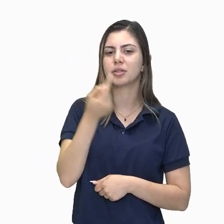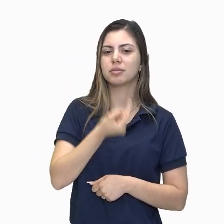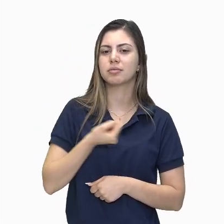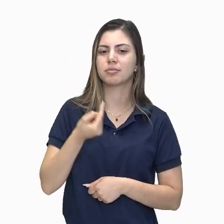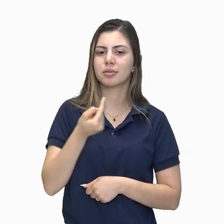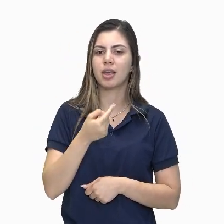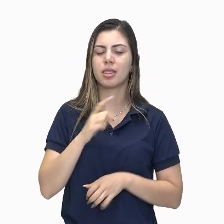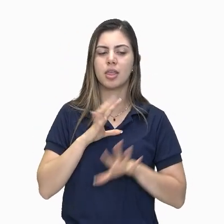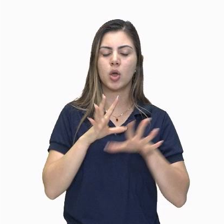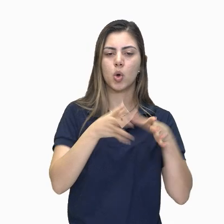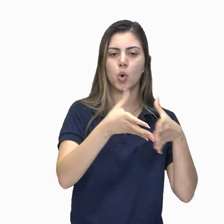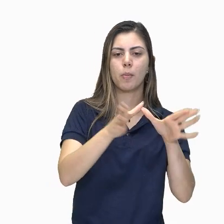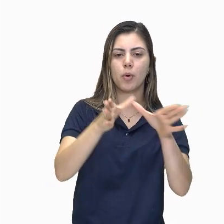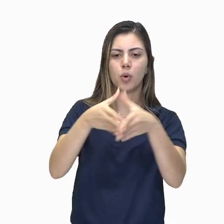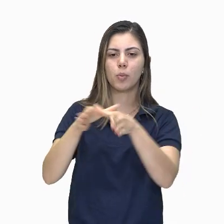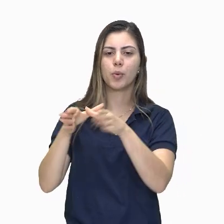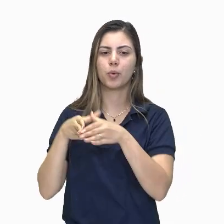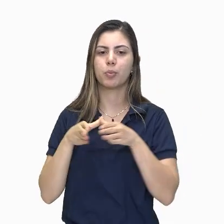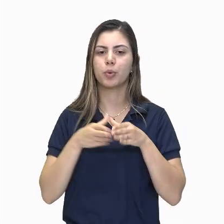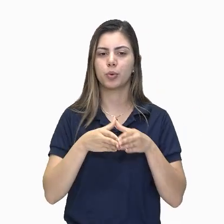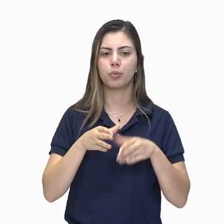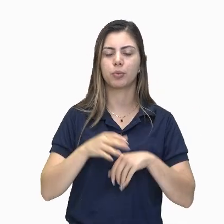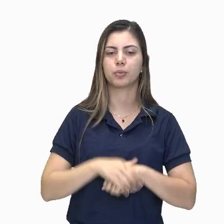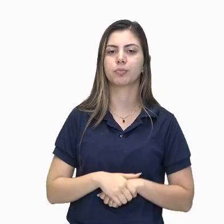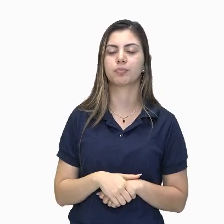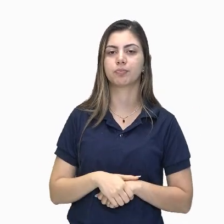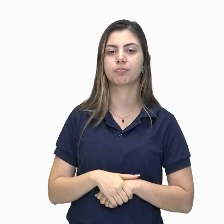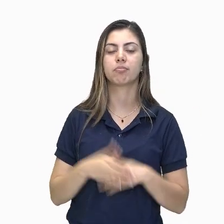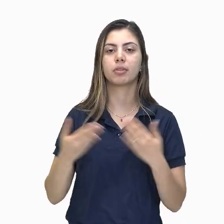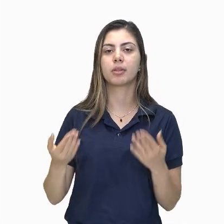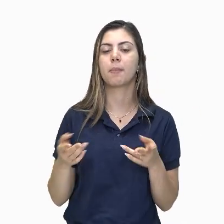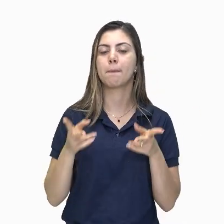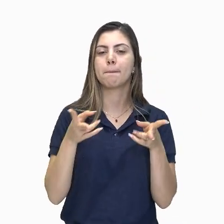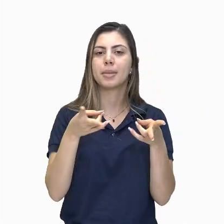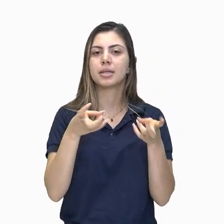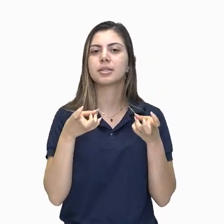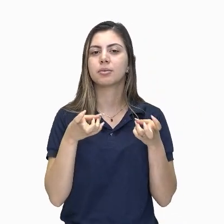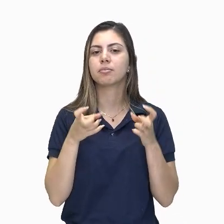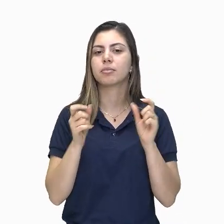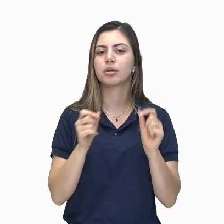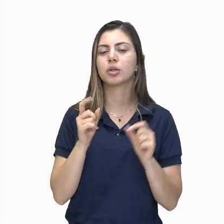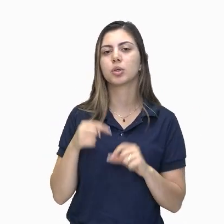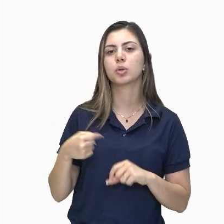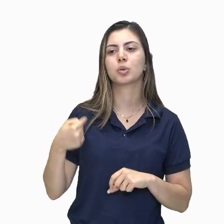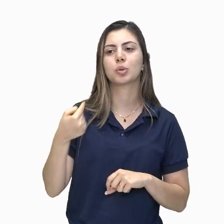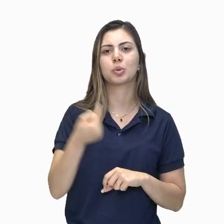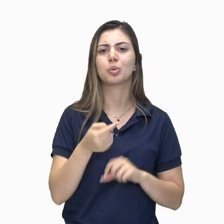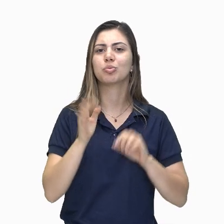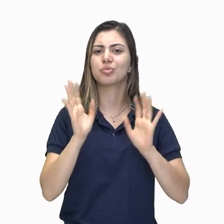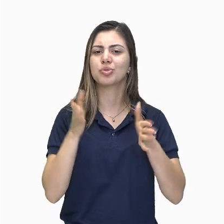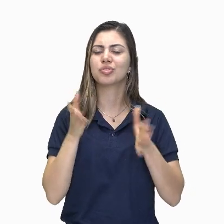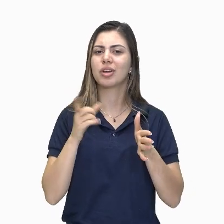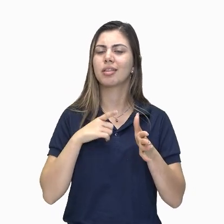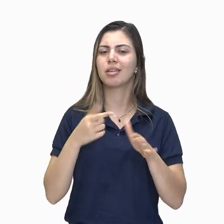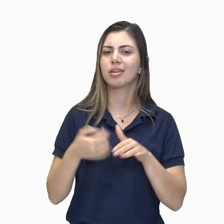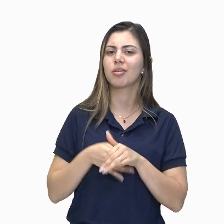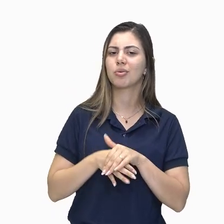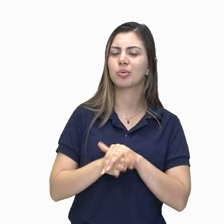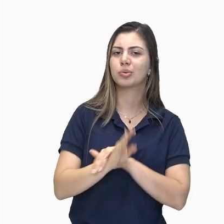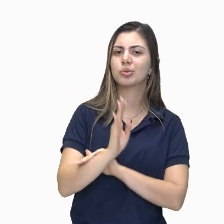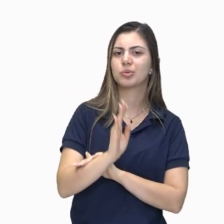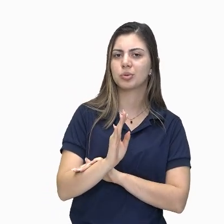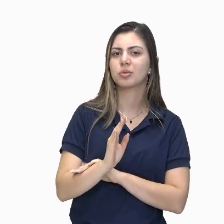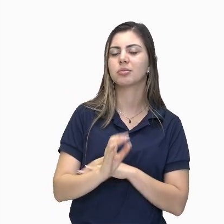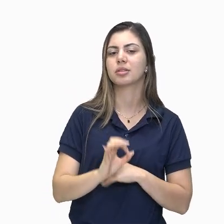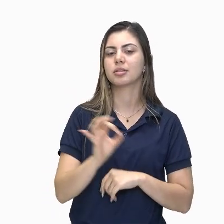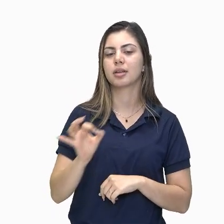os coletivismos. Né? Como se dissesse que a gente necessariamente já faz isso. Não existe eu